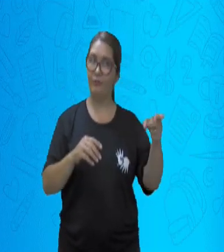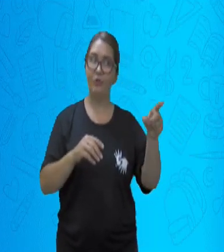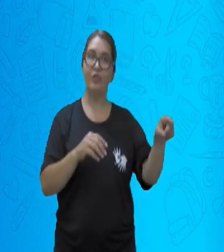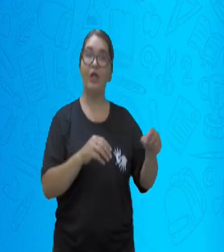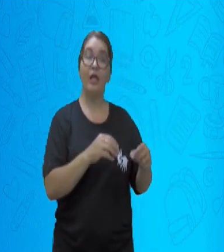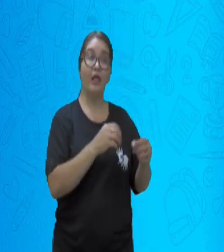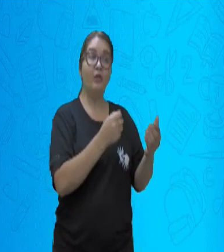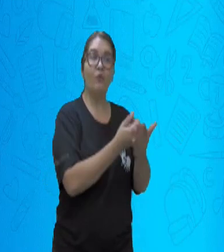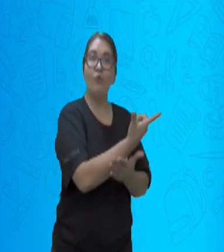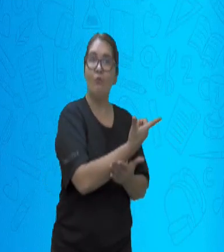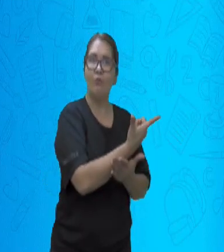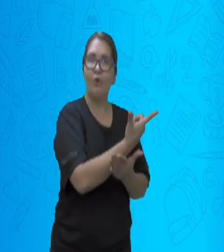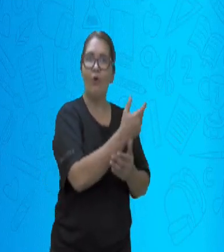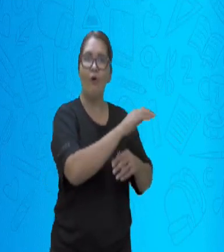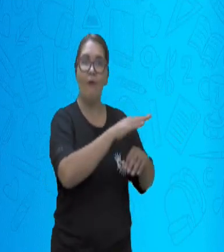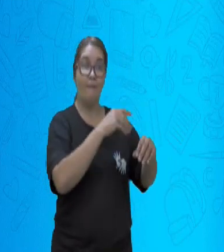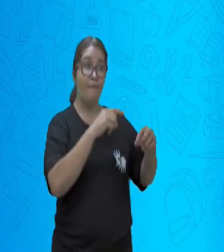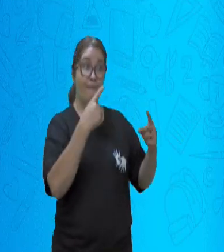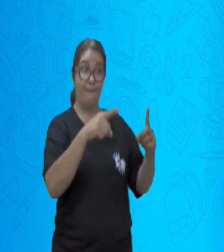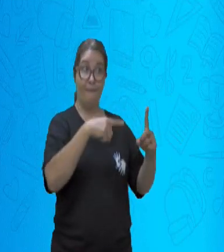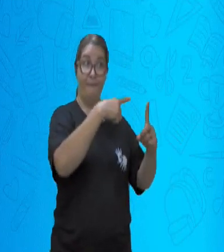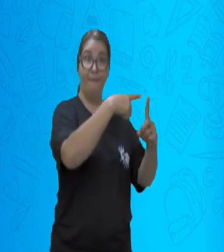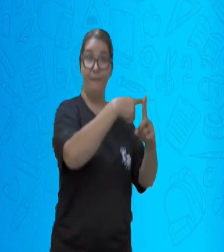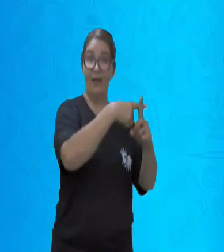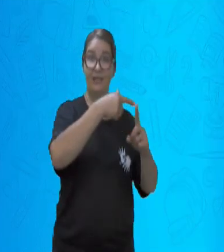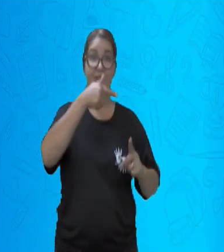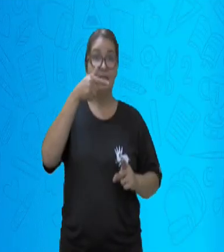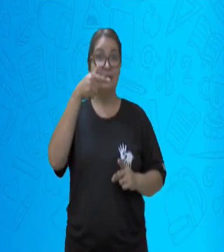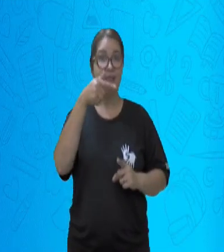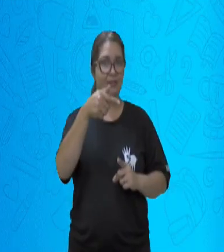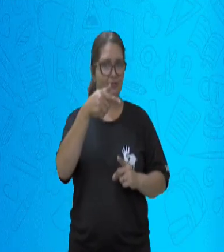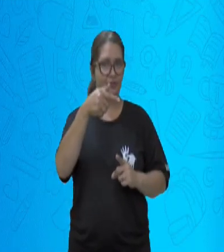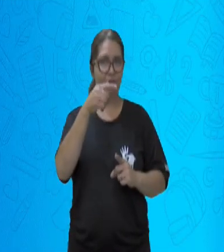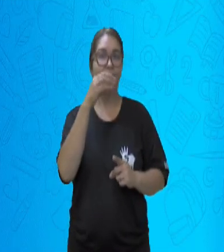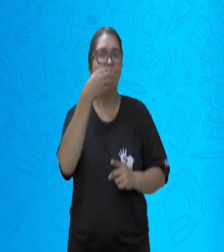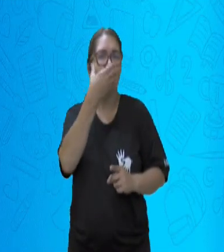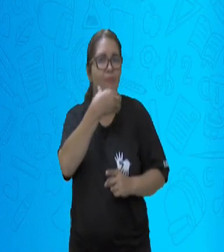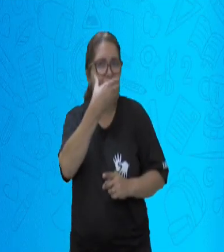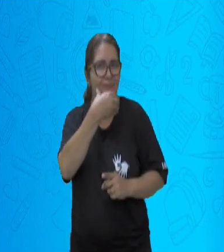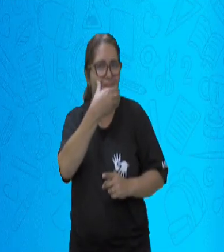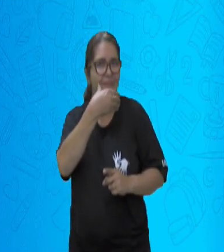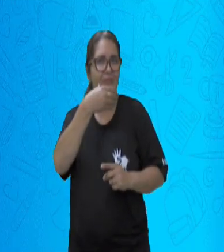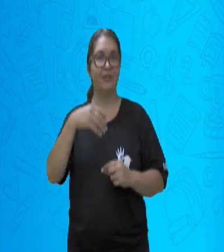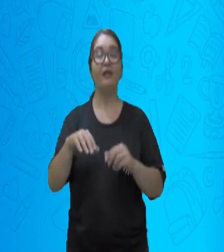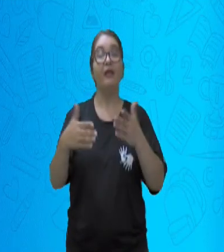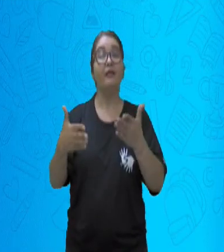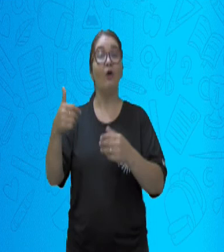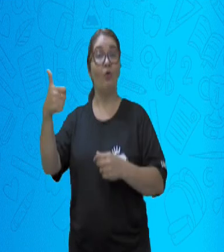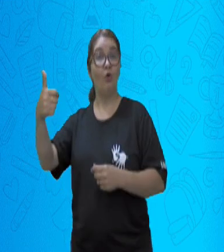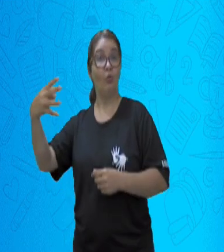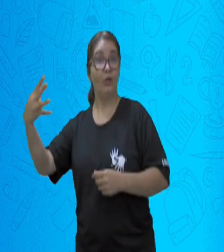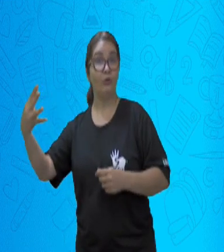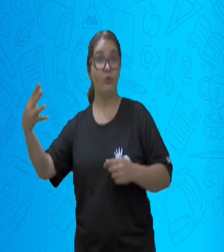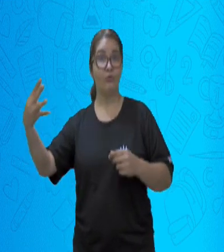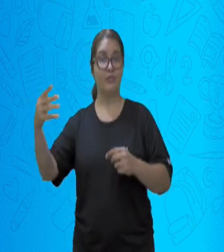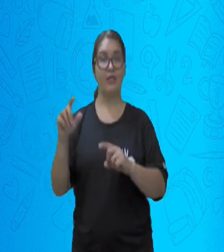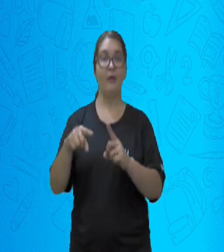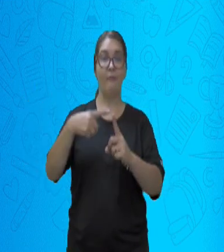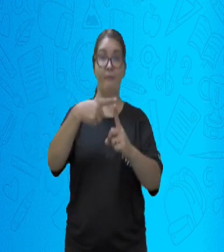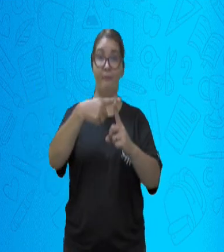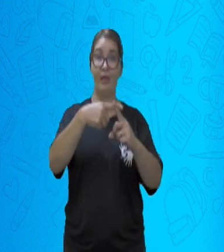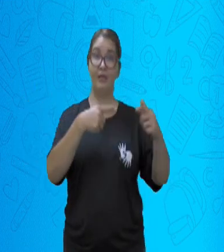Então, agora eu vou juntar essas maçãs. Olha lá, 7 maçãs. 14